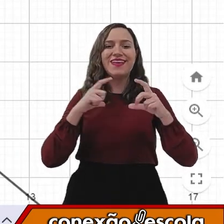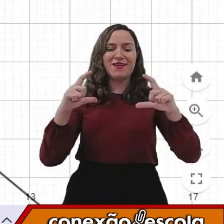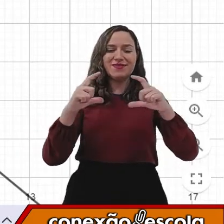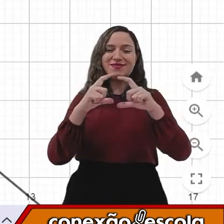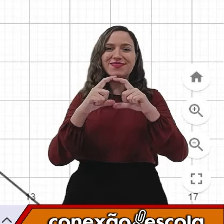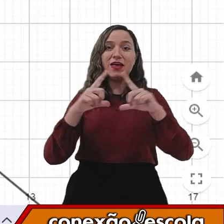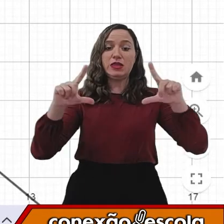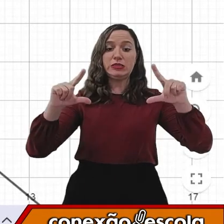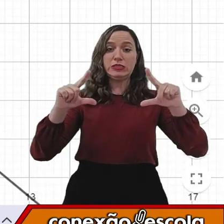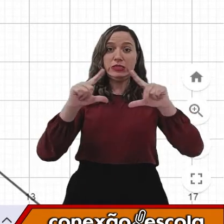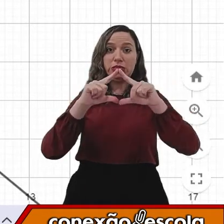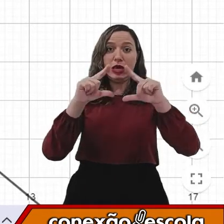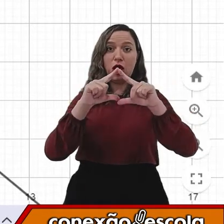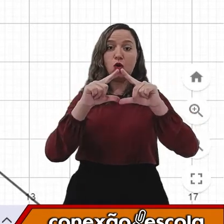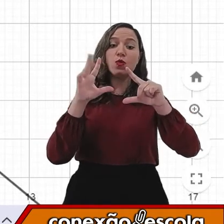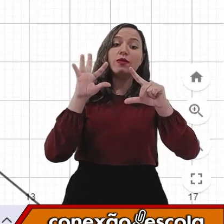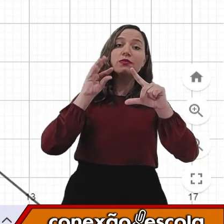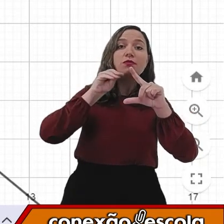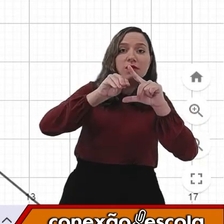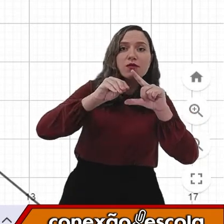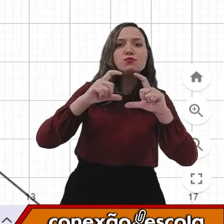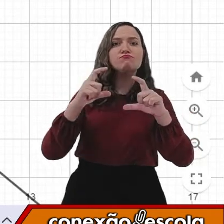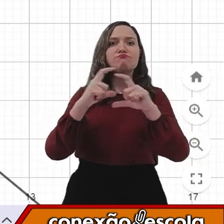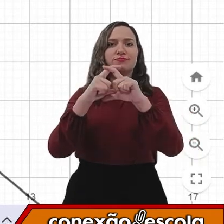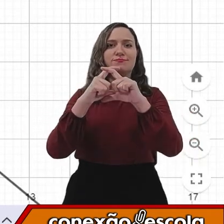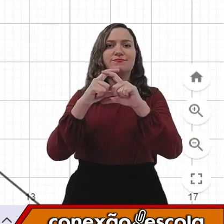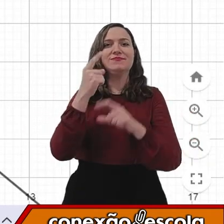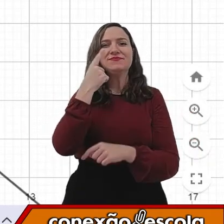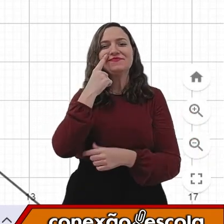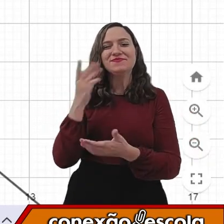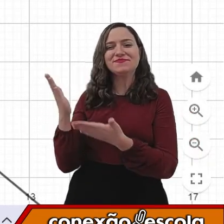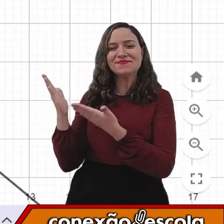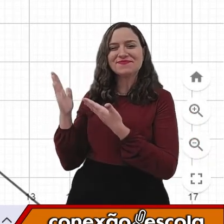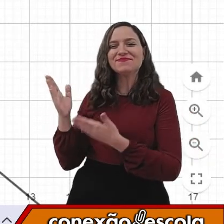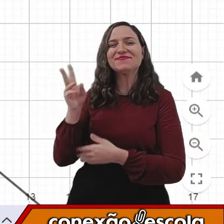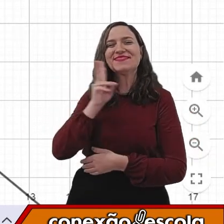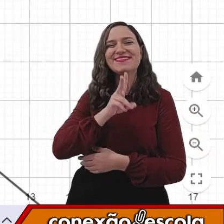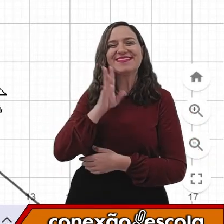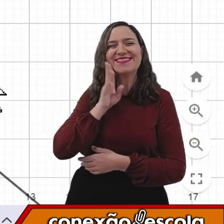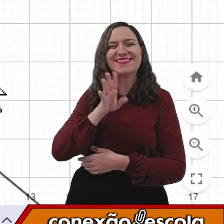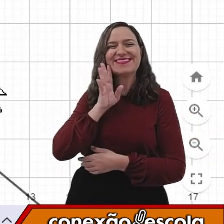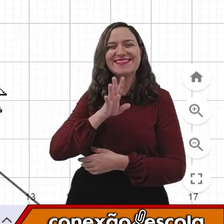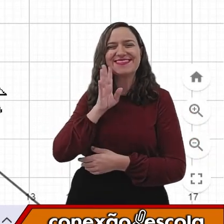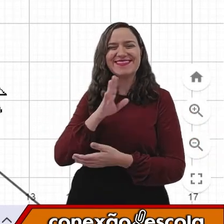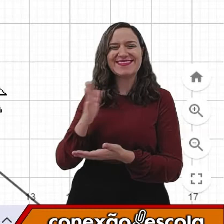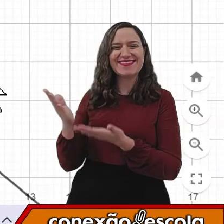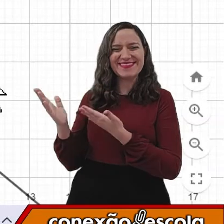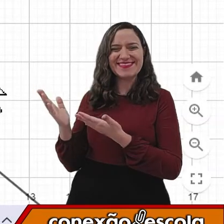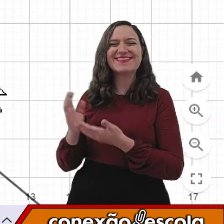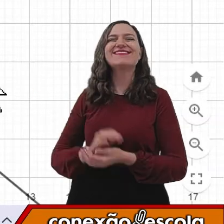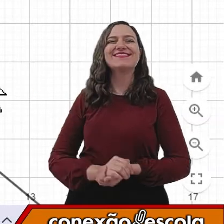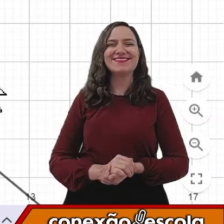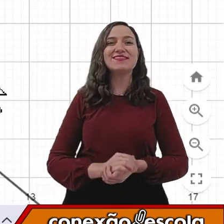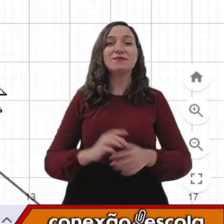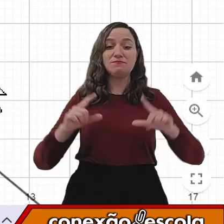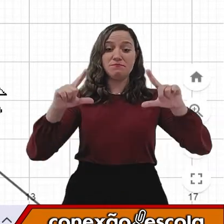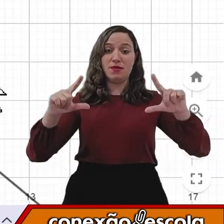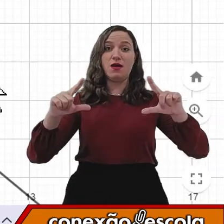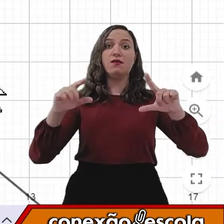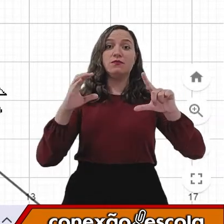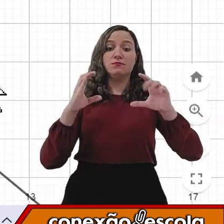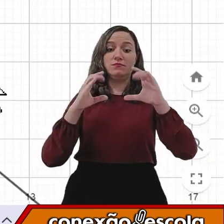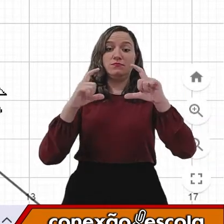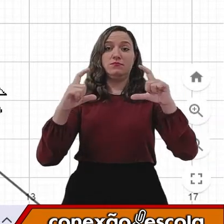inscrita no triângulo. Olha que legal. A circunferência fica dentro do meu triângulo. O incentro nos oportuniza construir